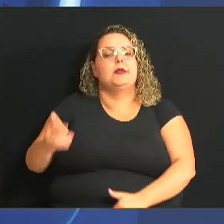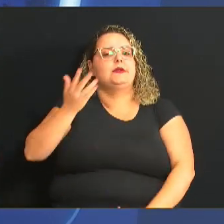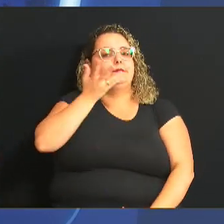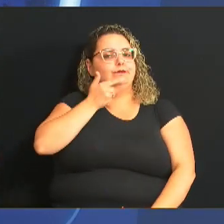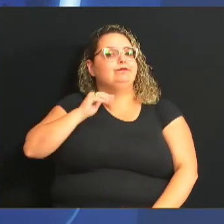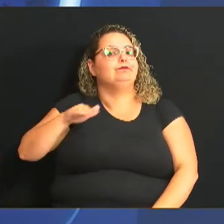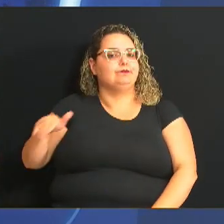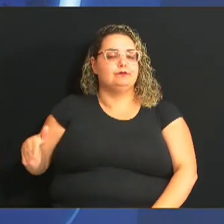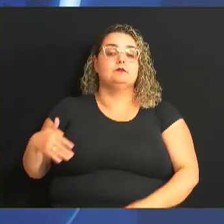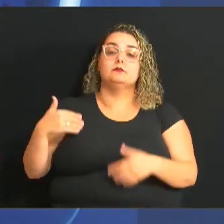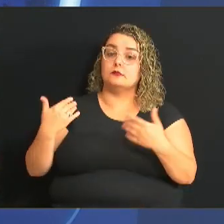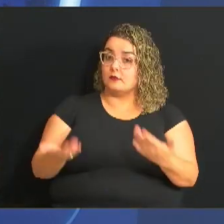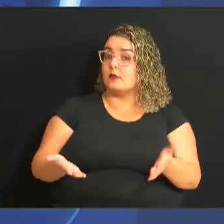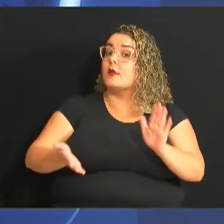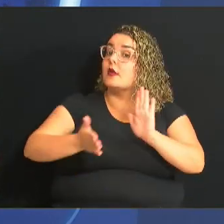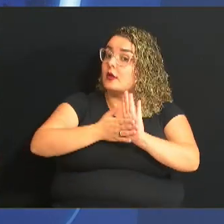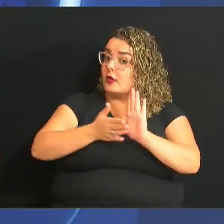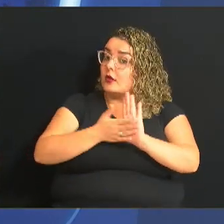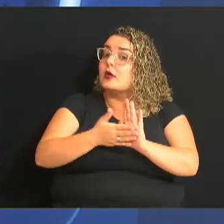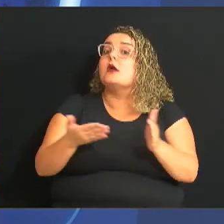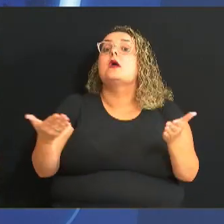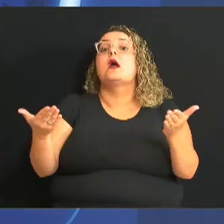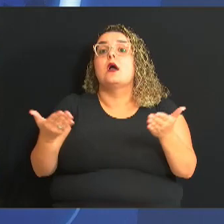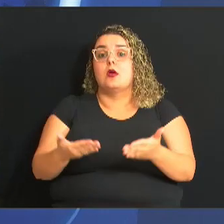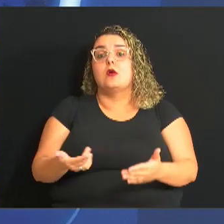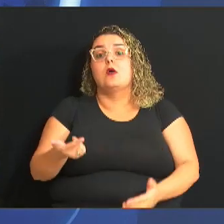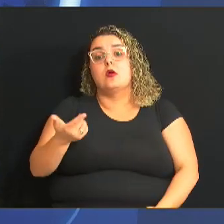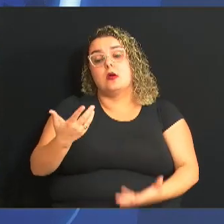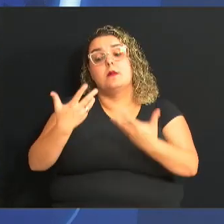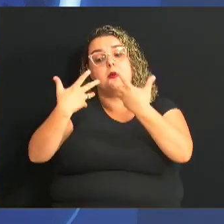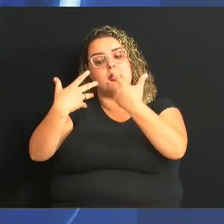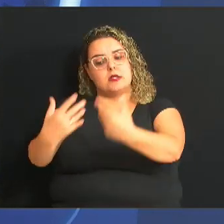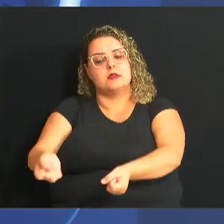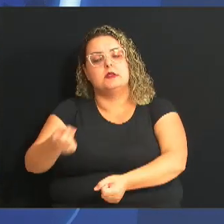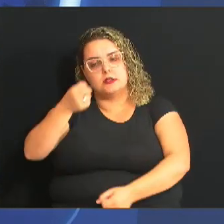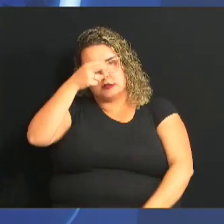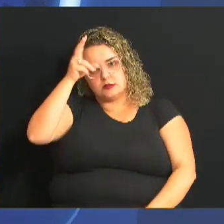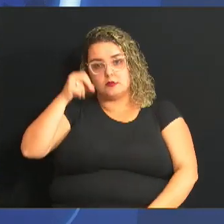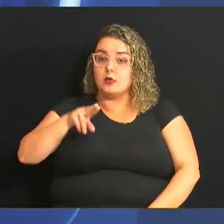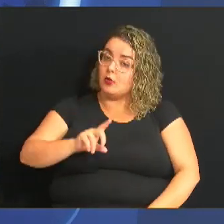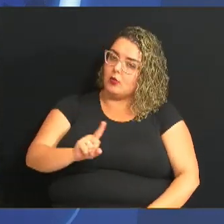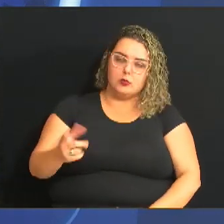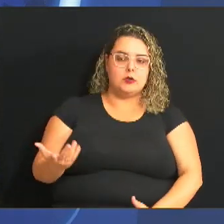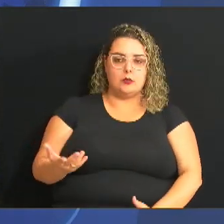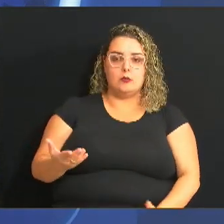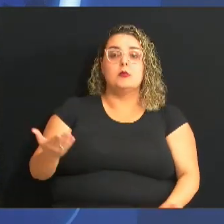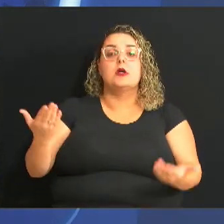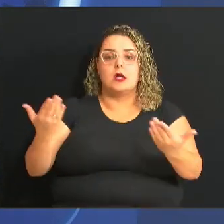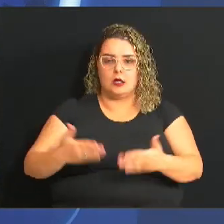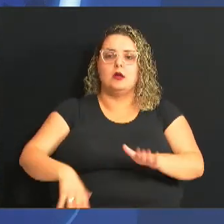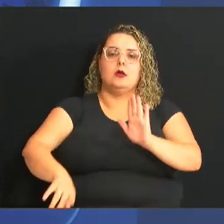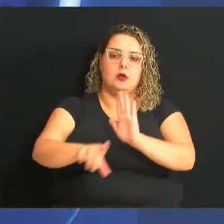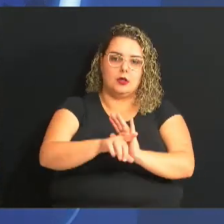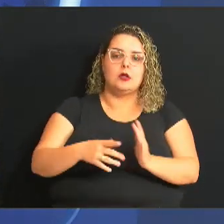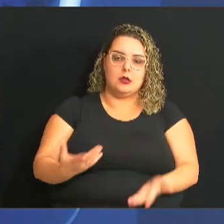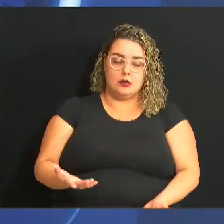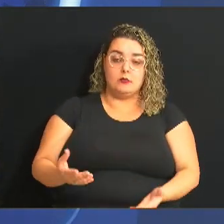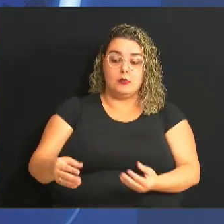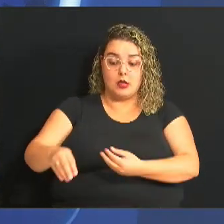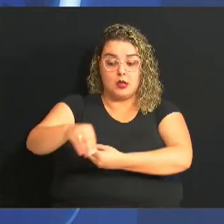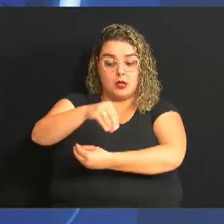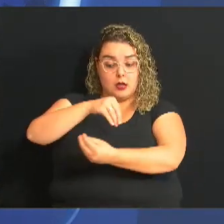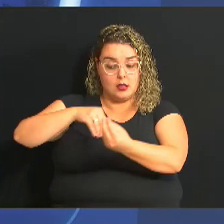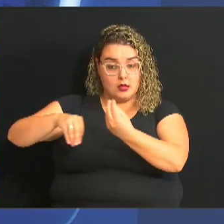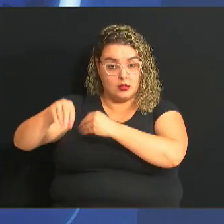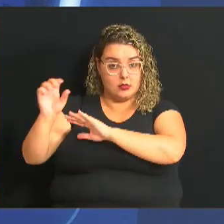De acordo com a proposta, que agora segue para a sanção do prefeito para se tornar lei, as empresas que se envolverem com